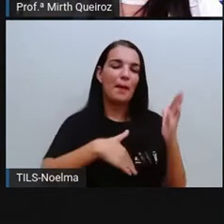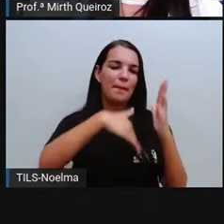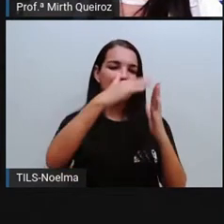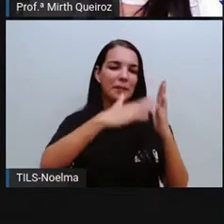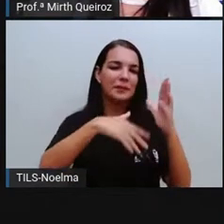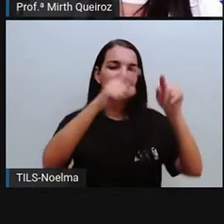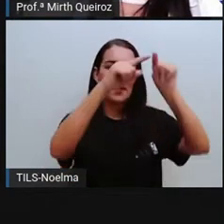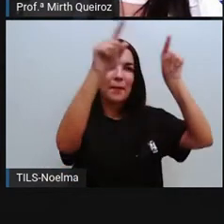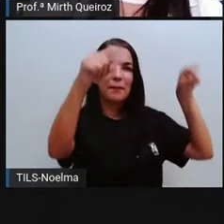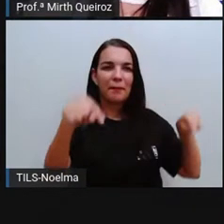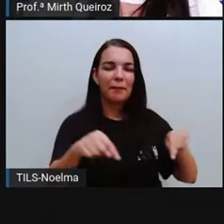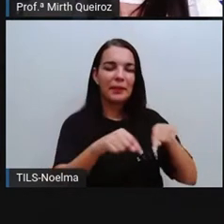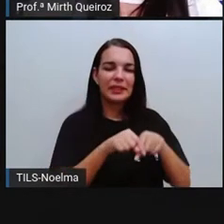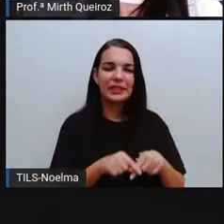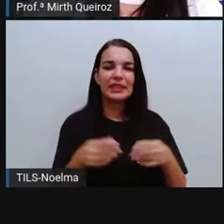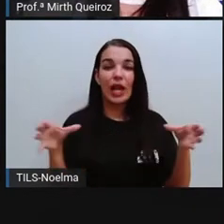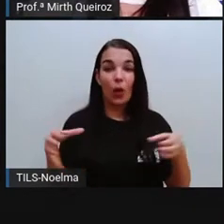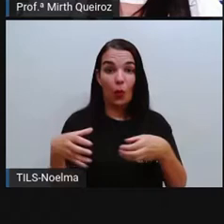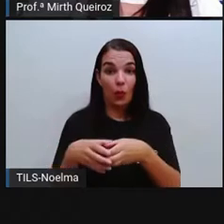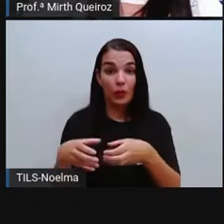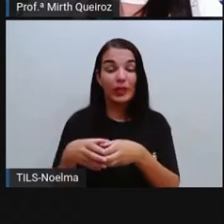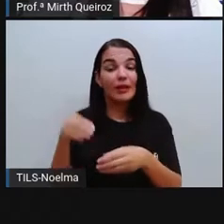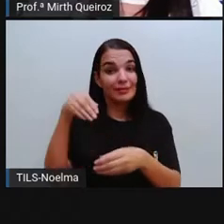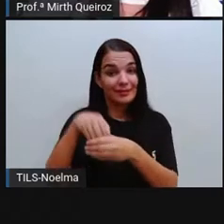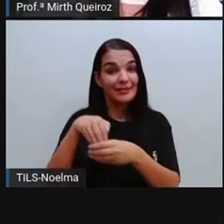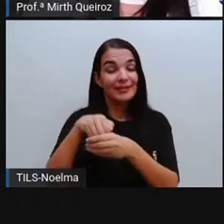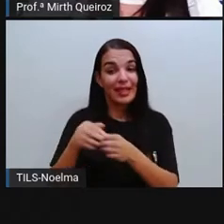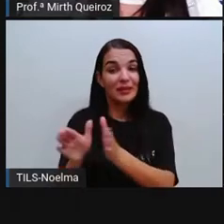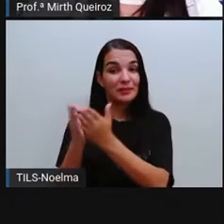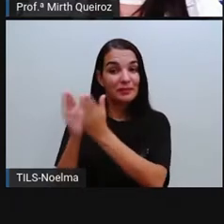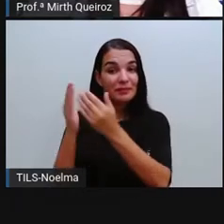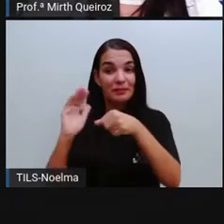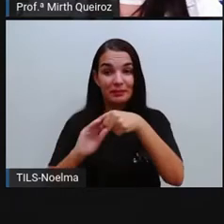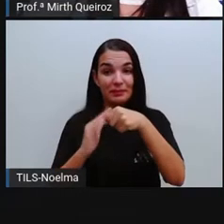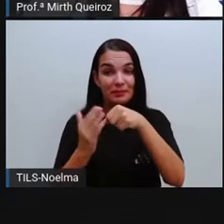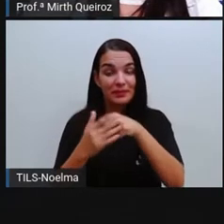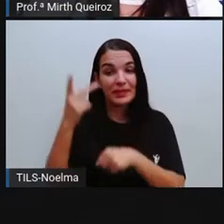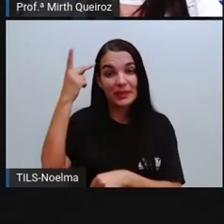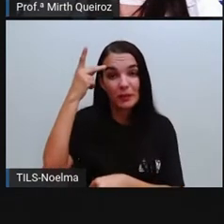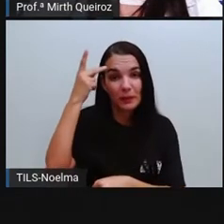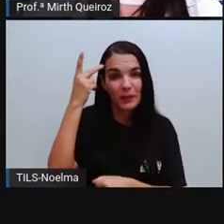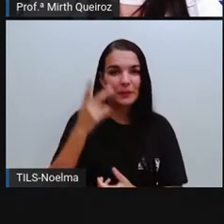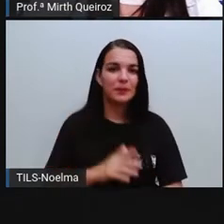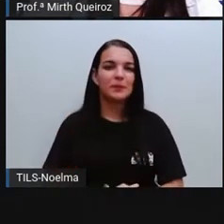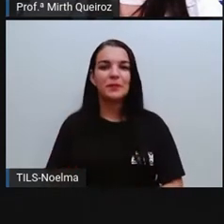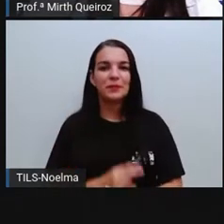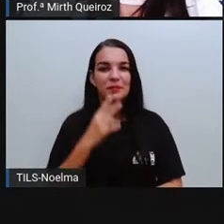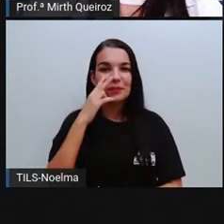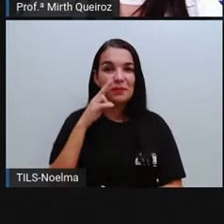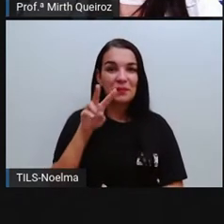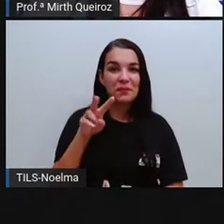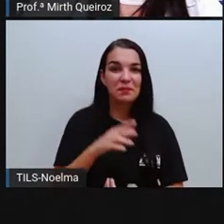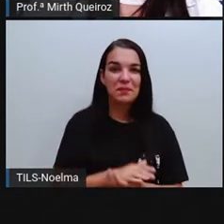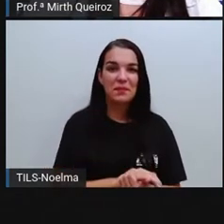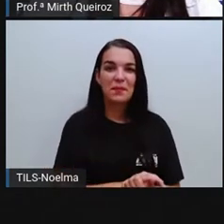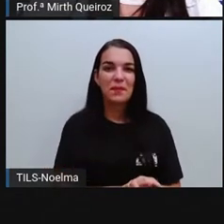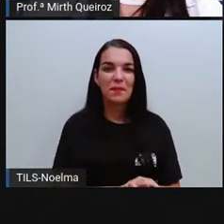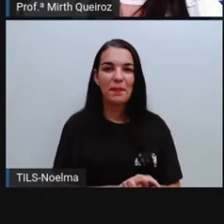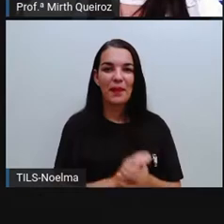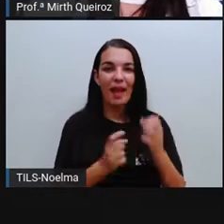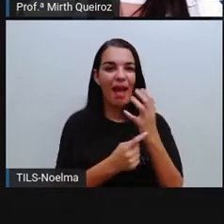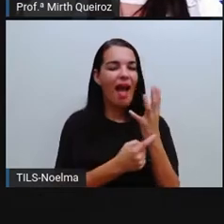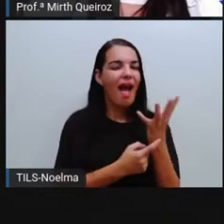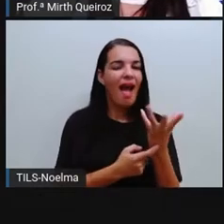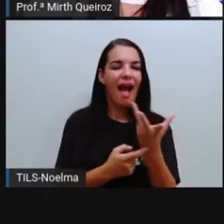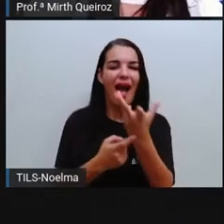dentro dessa comunidade, dessa periferia de São Paulo. Olha só, a